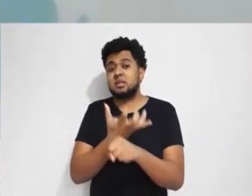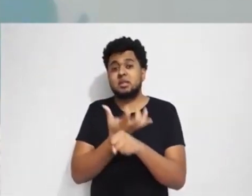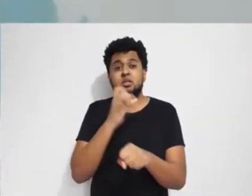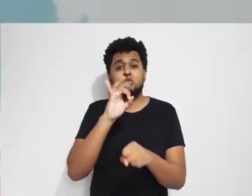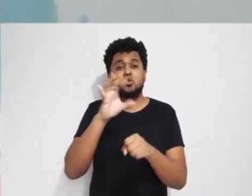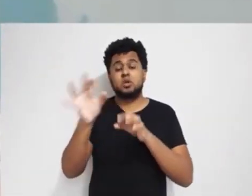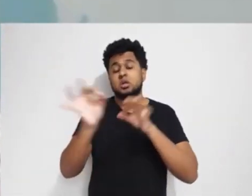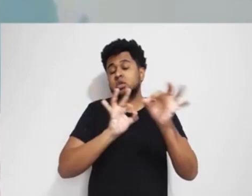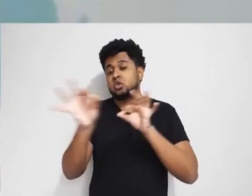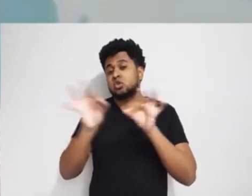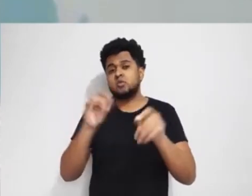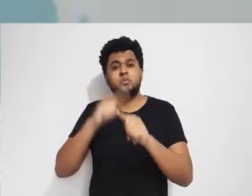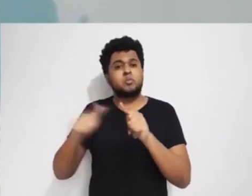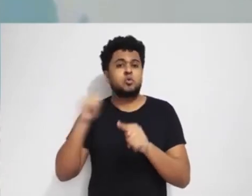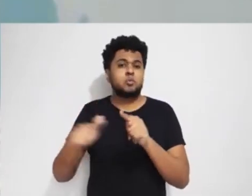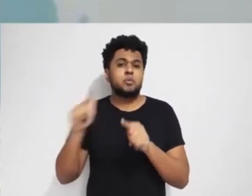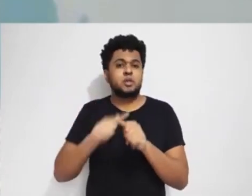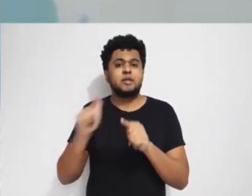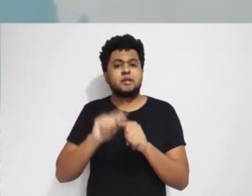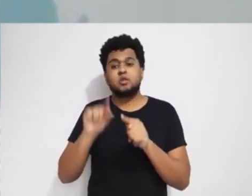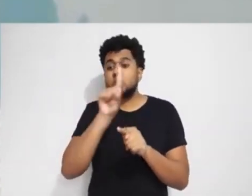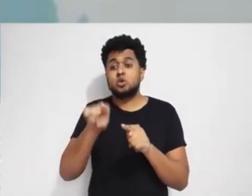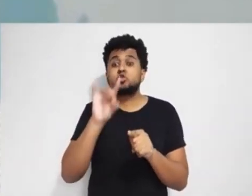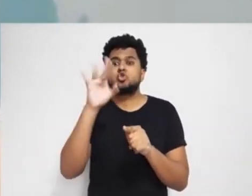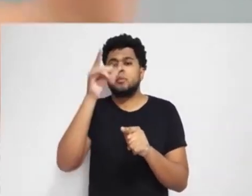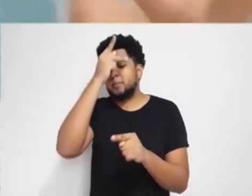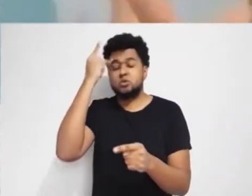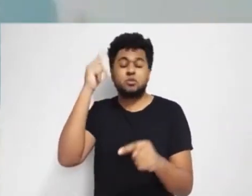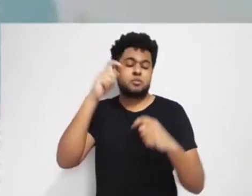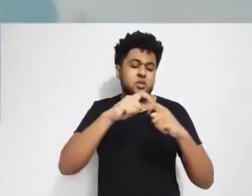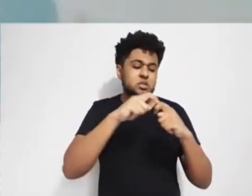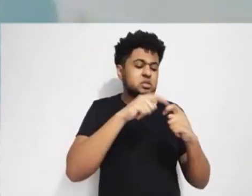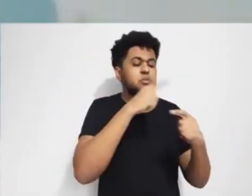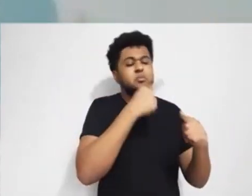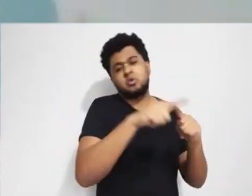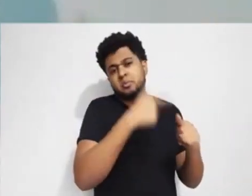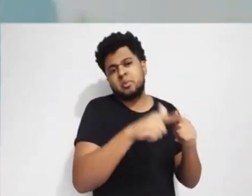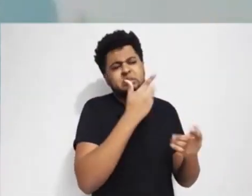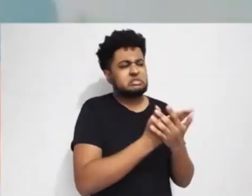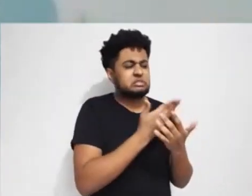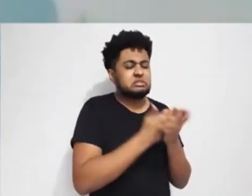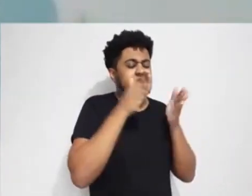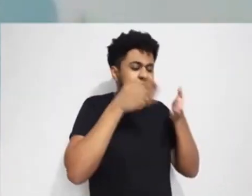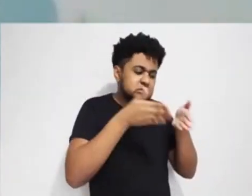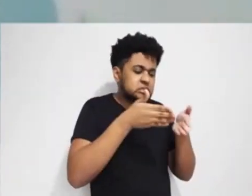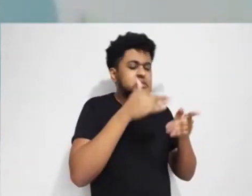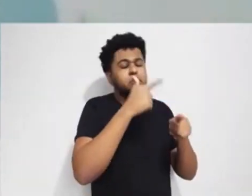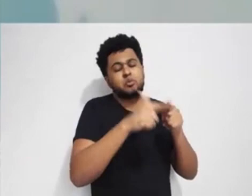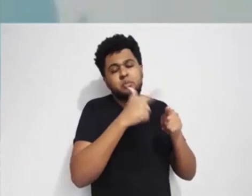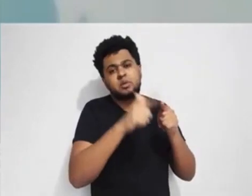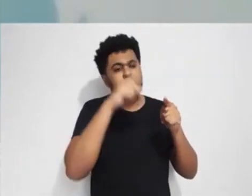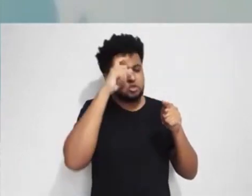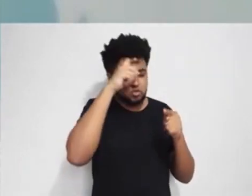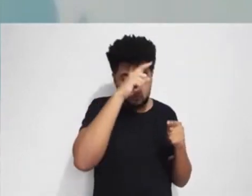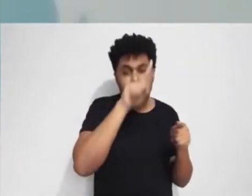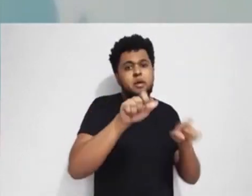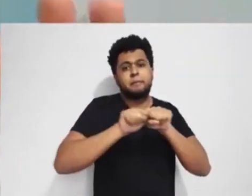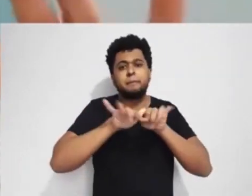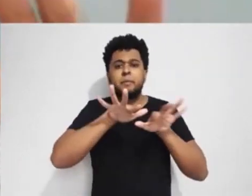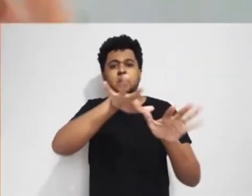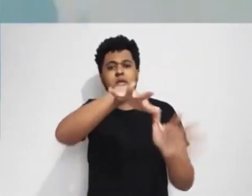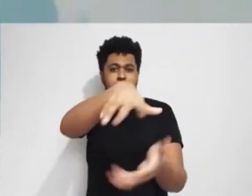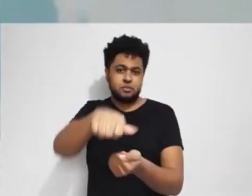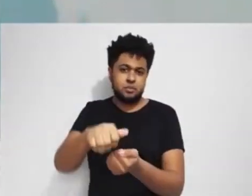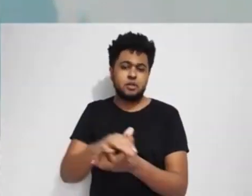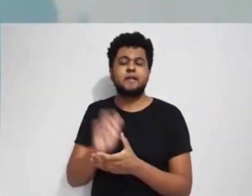dá só para as pessoas da medicina estudarem, por exemplo, um problema complexo como é a questão da pandemia. Então,